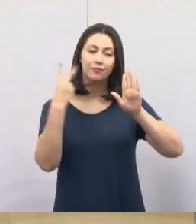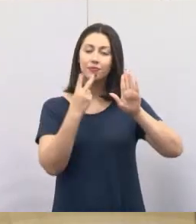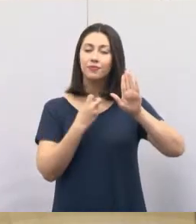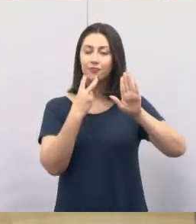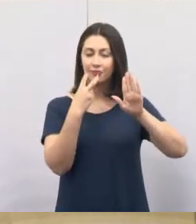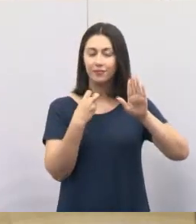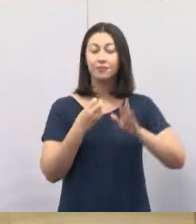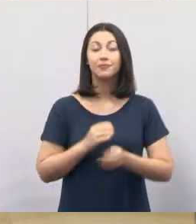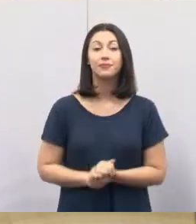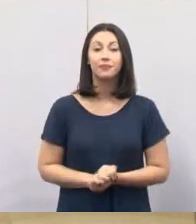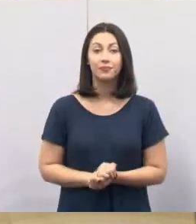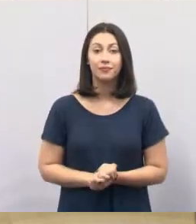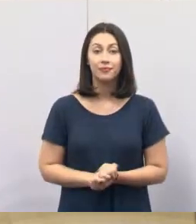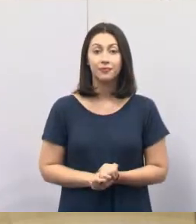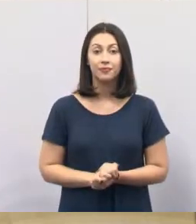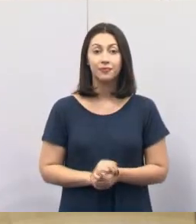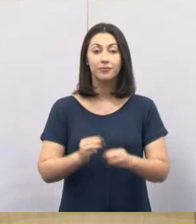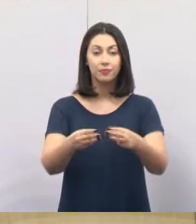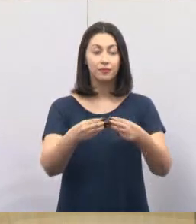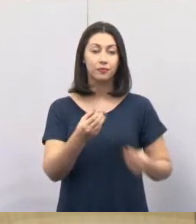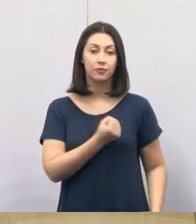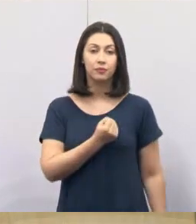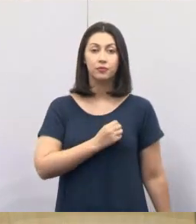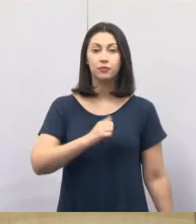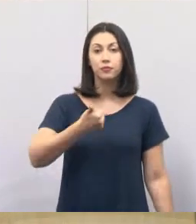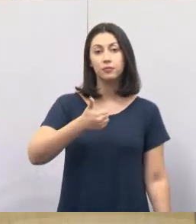do Parque Meia Lua. Moção